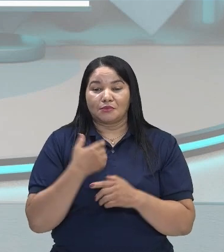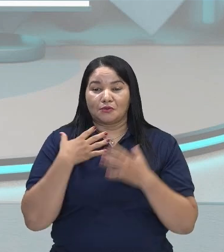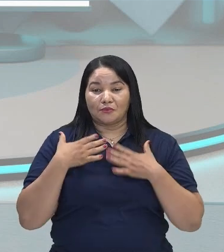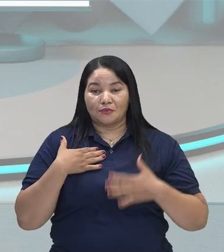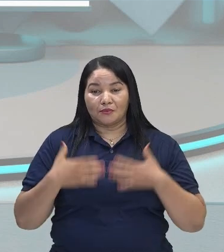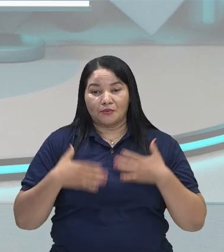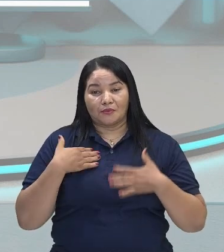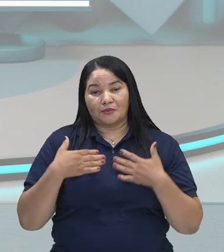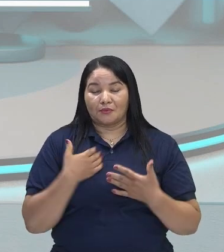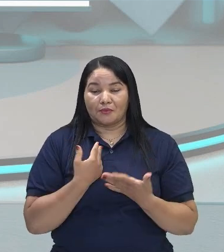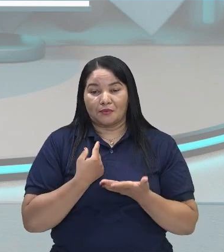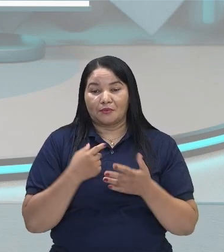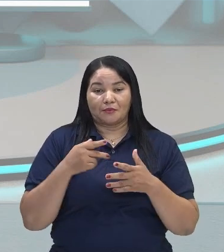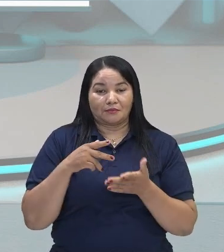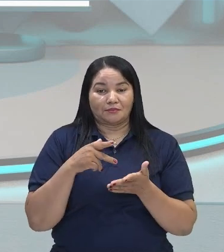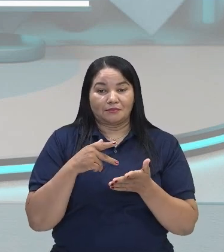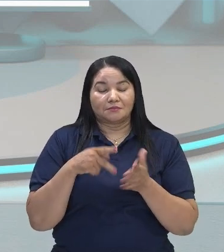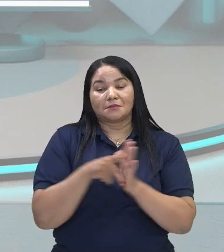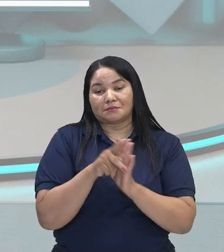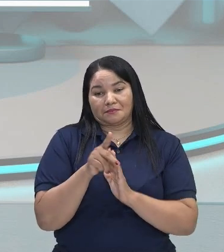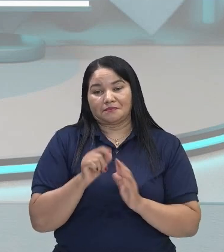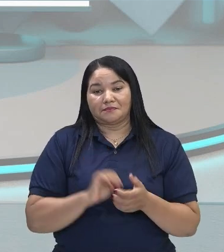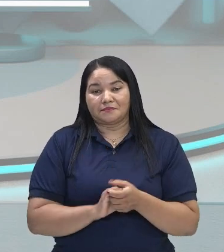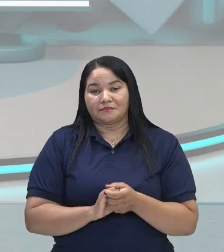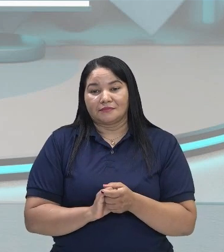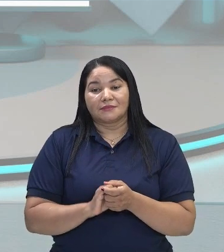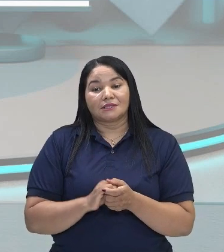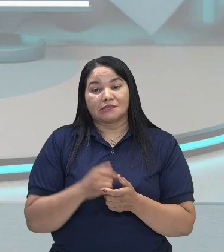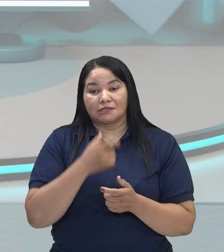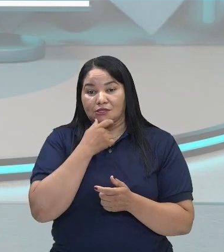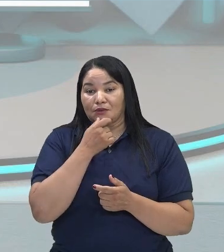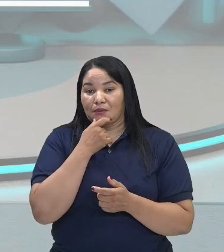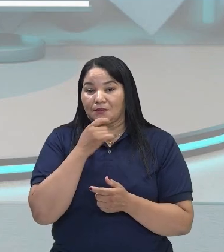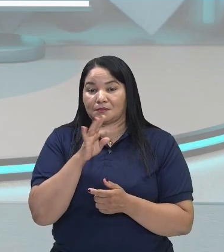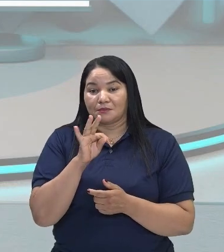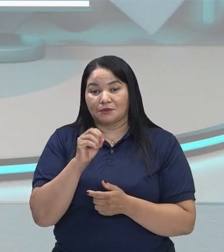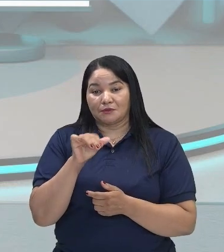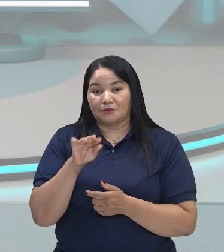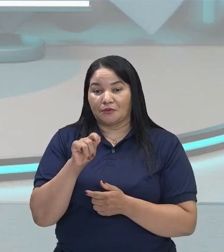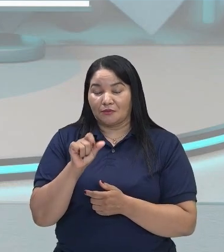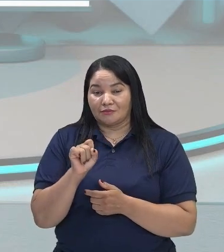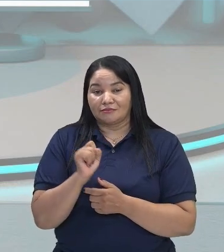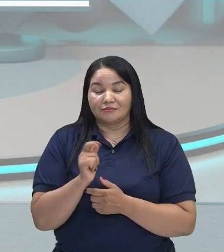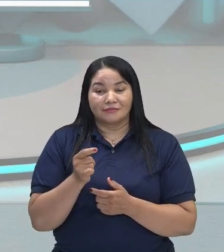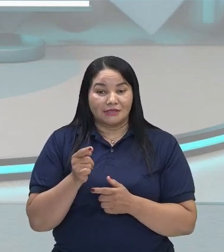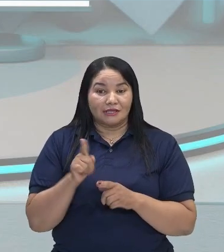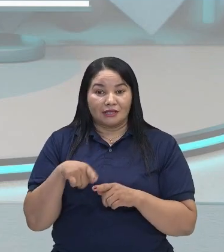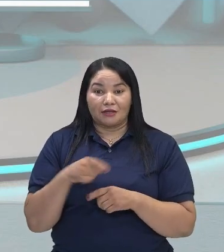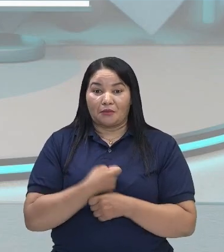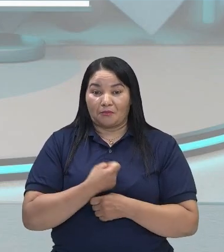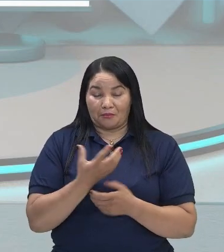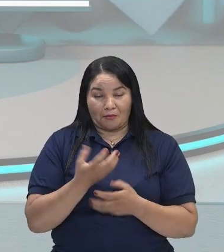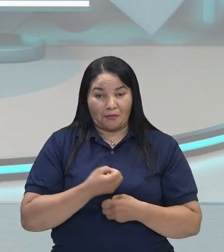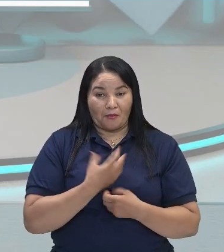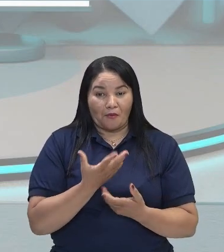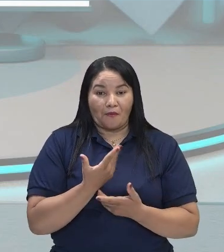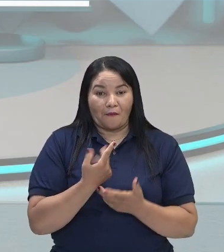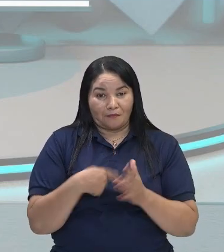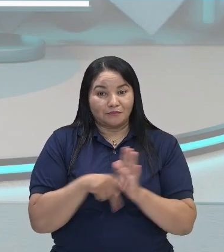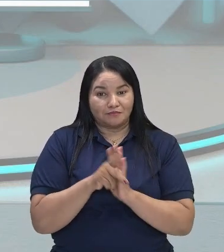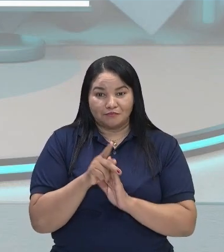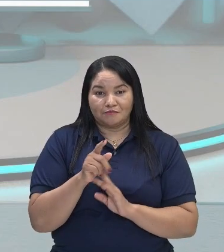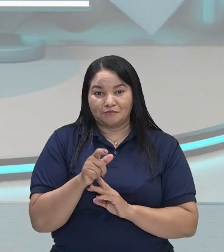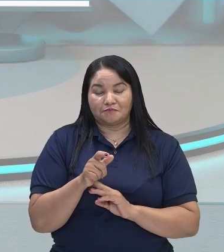repousar. Tomás Antônio Gonzaga. Este é um trecho dos poemas que ele